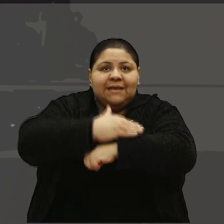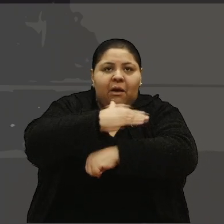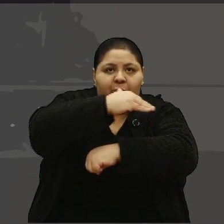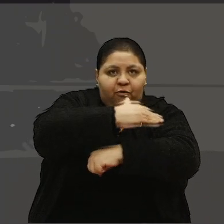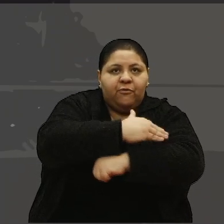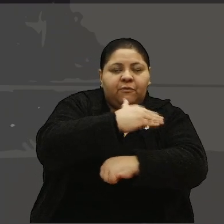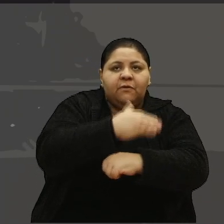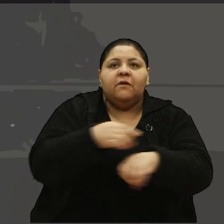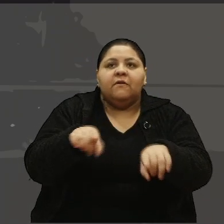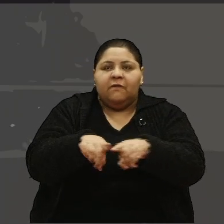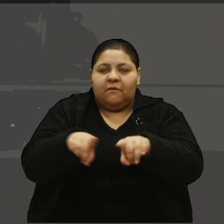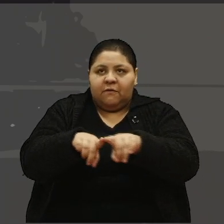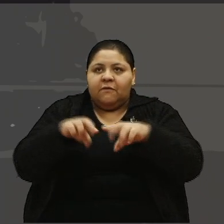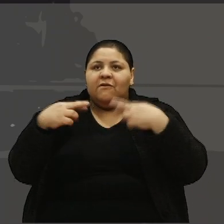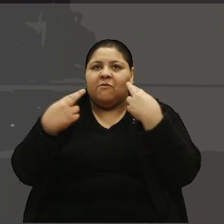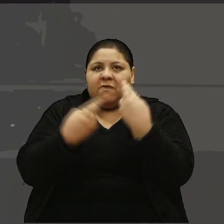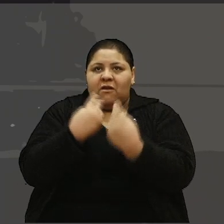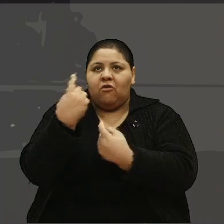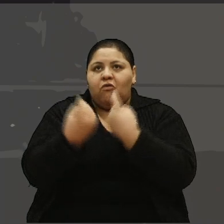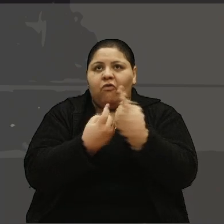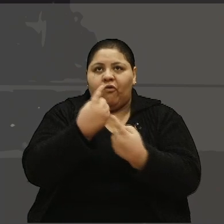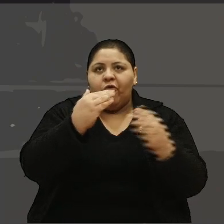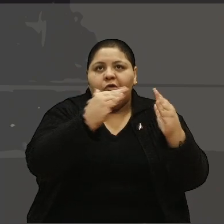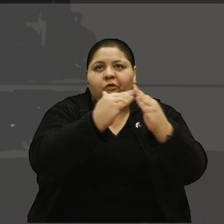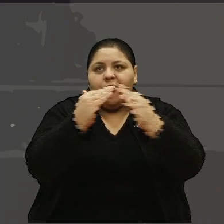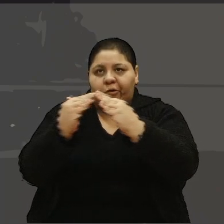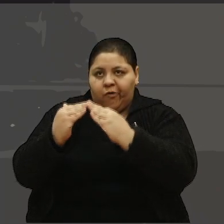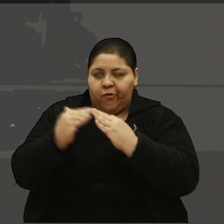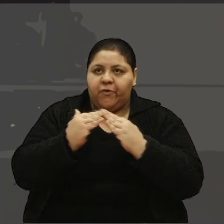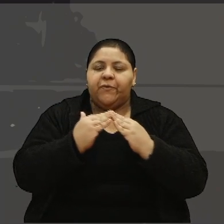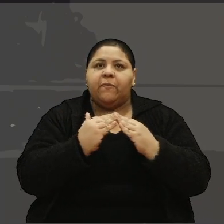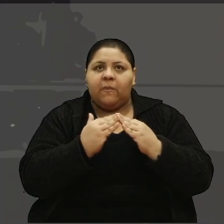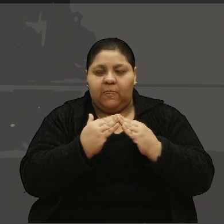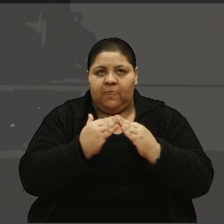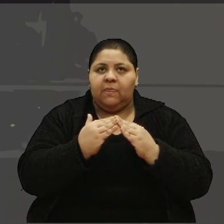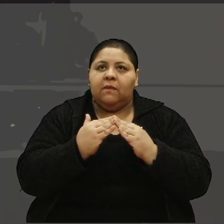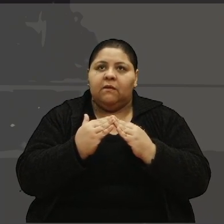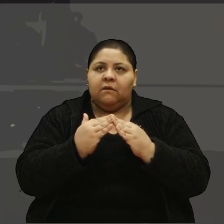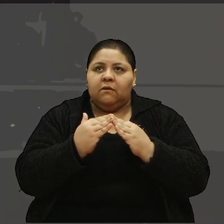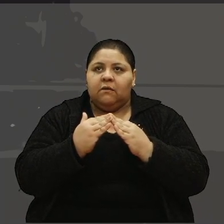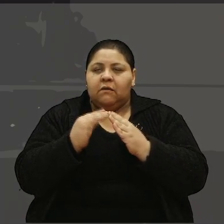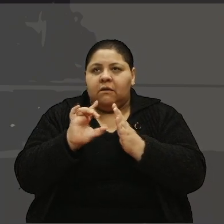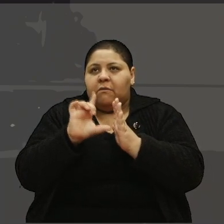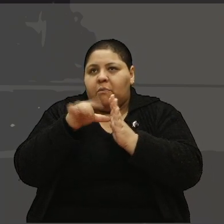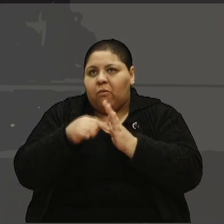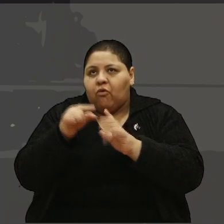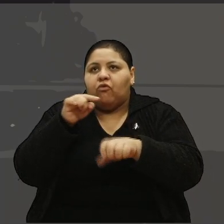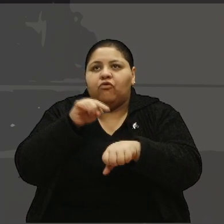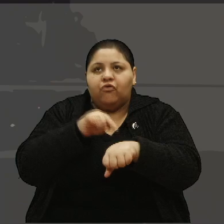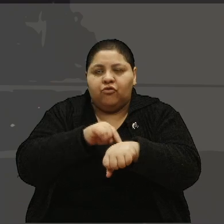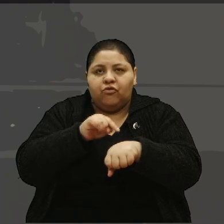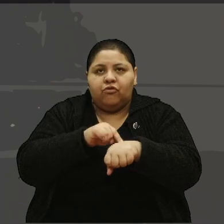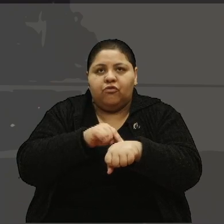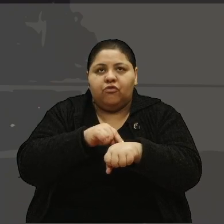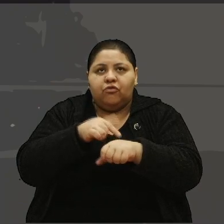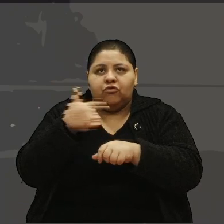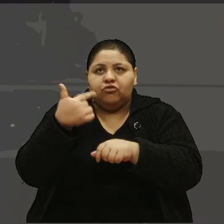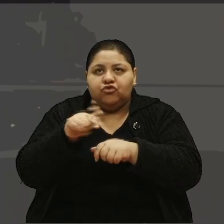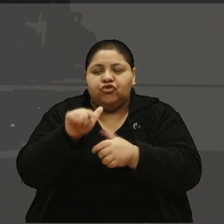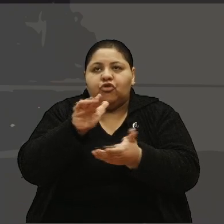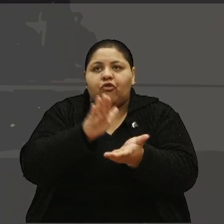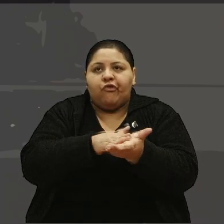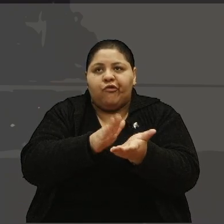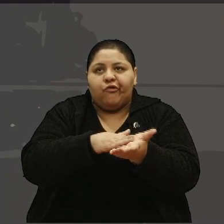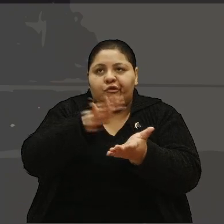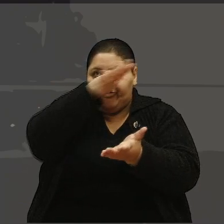nos reunimos com alguns moradores, né, e que em breve, né, estarei aí mais uma vez cobrando o executivo